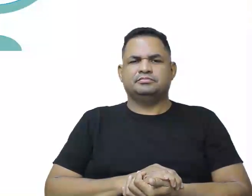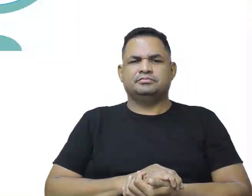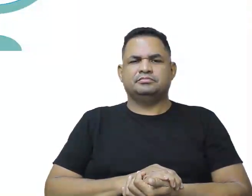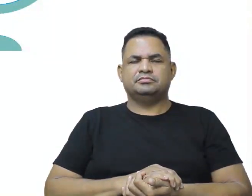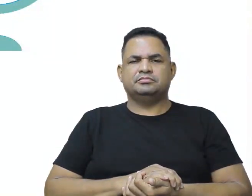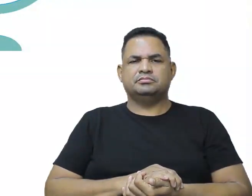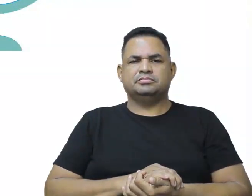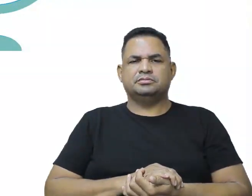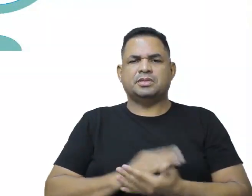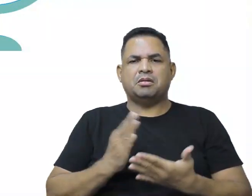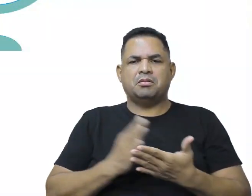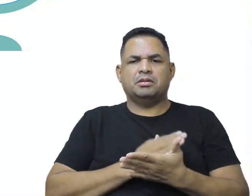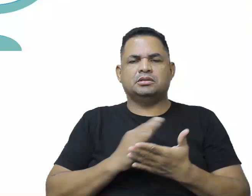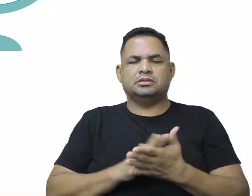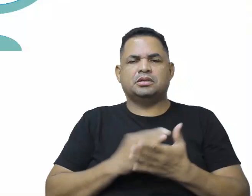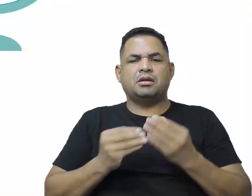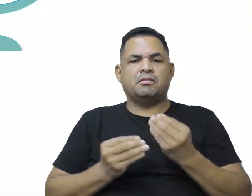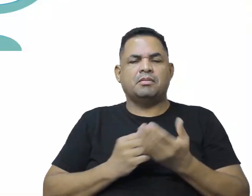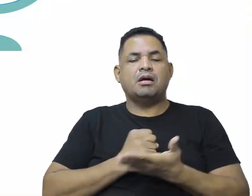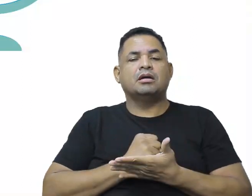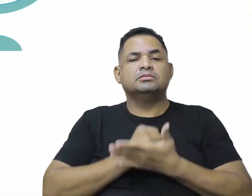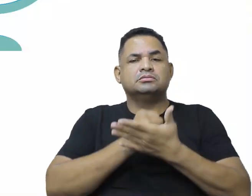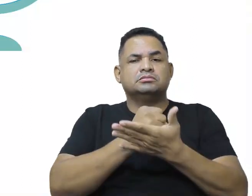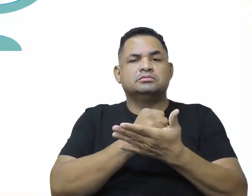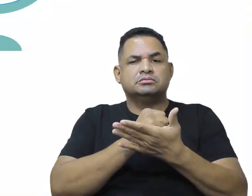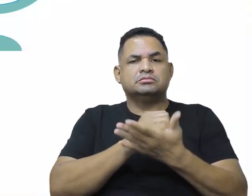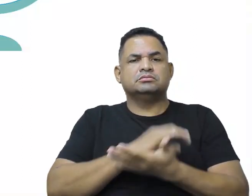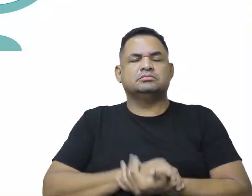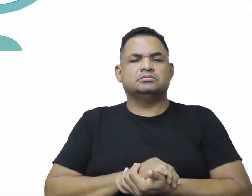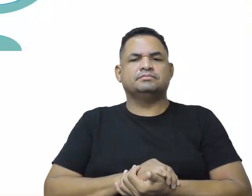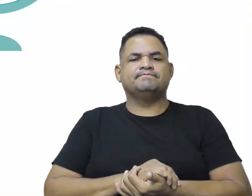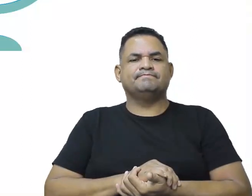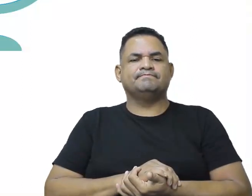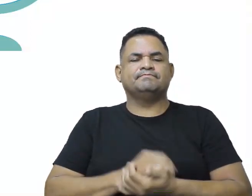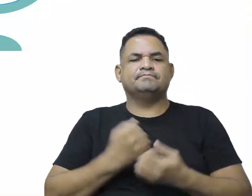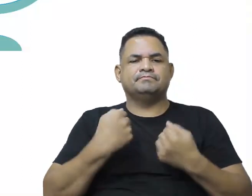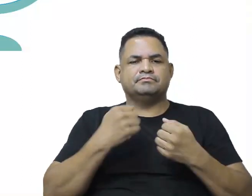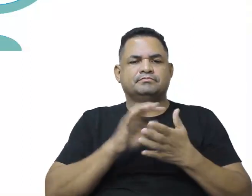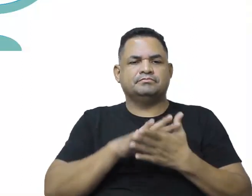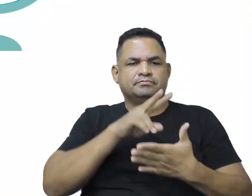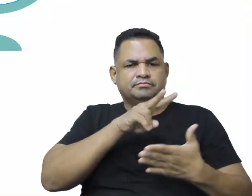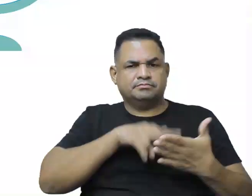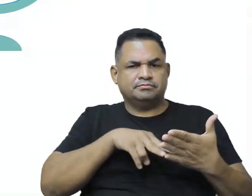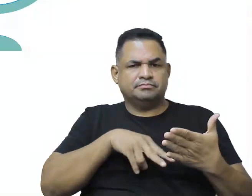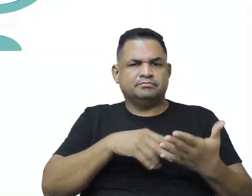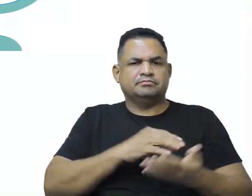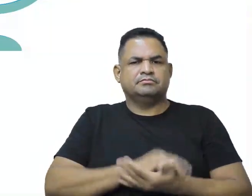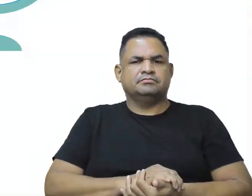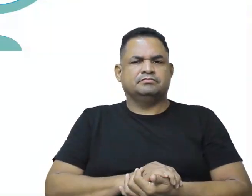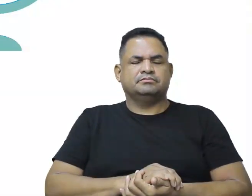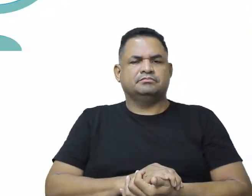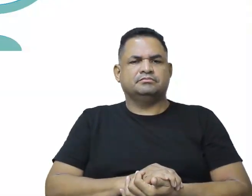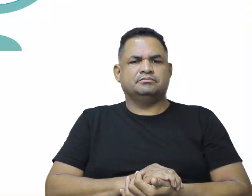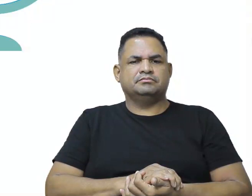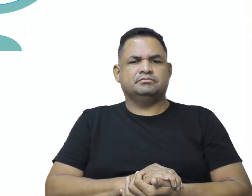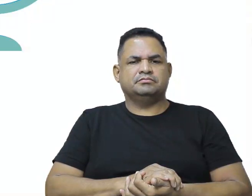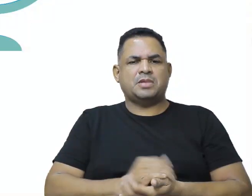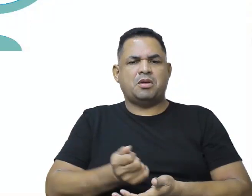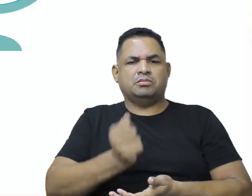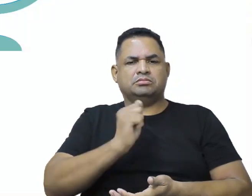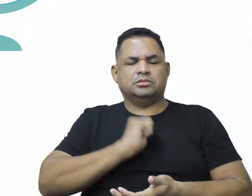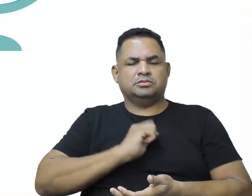deixei o material complementar para vocês Que esse aqui vocês podem ler bem interessante tá sobre antropologia